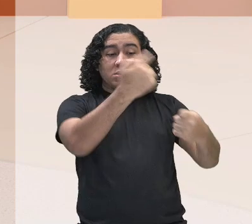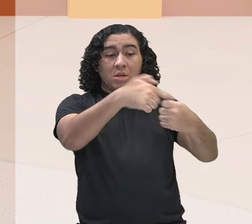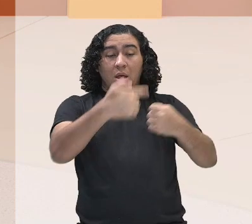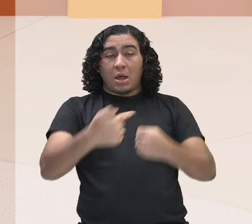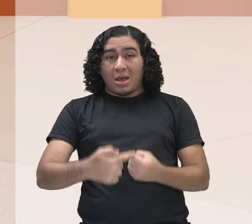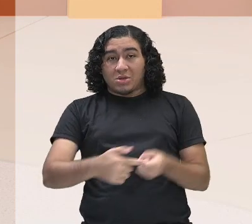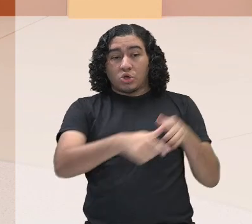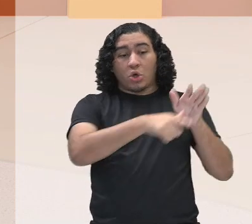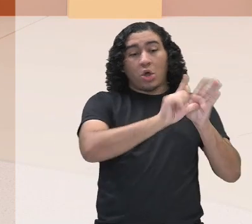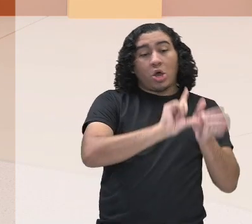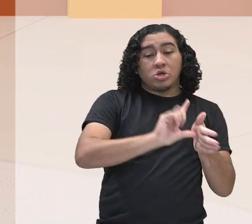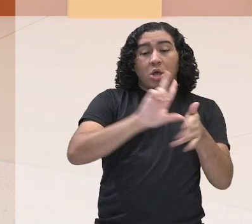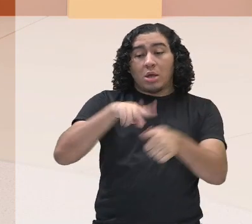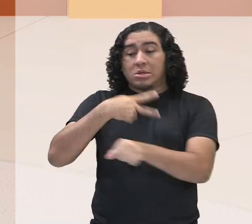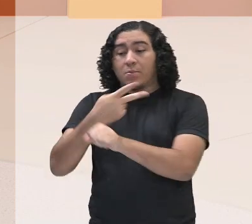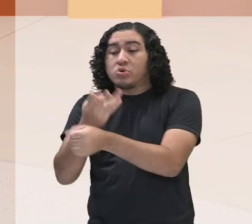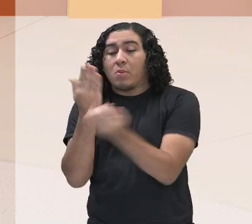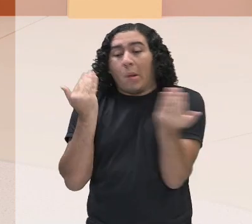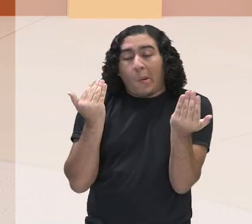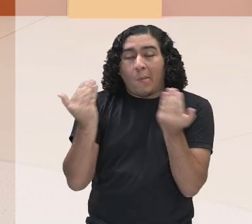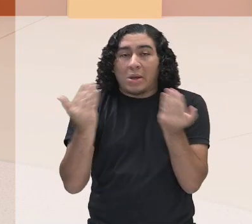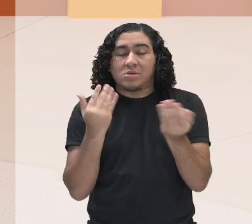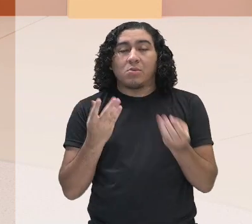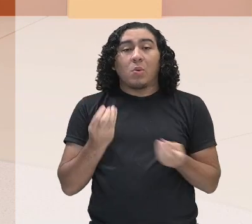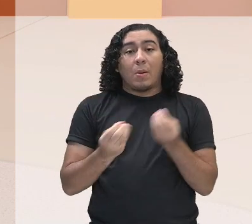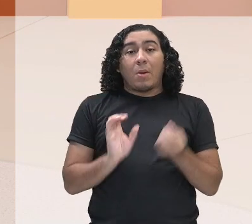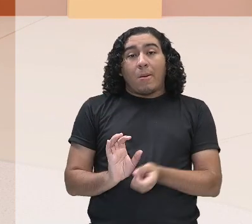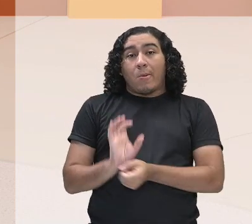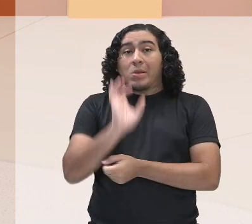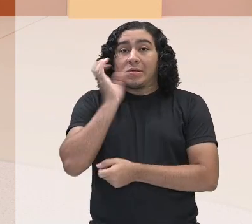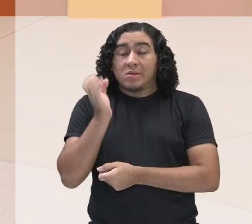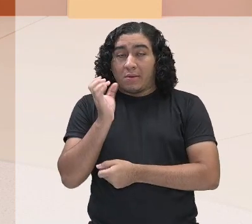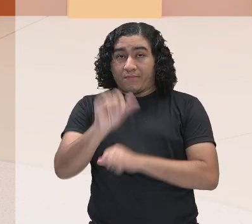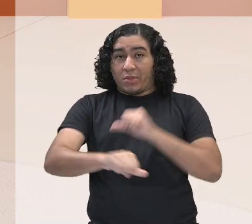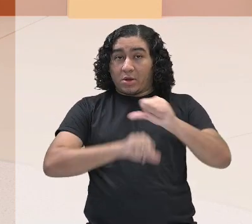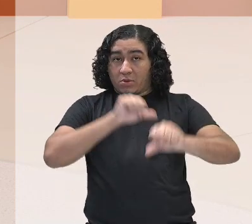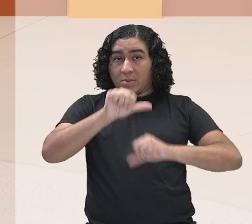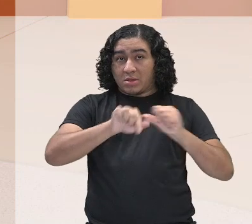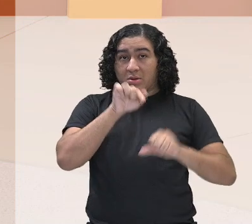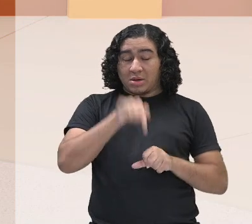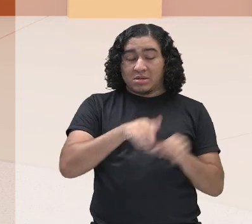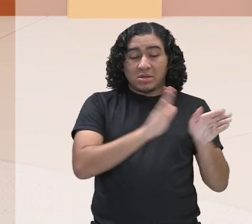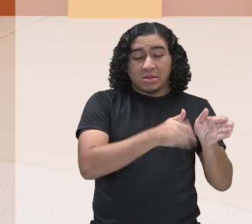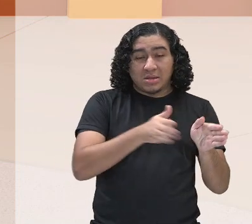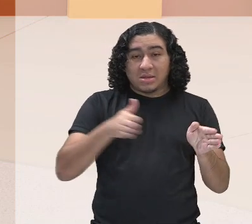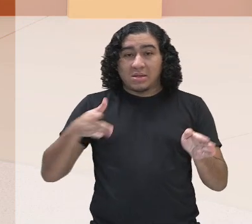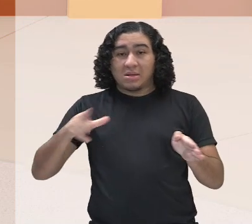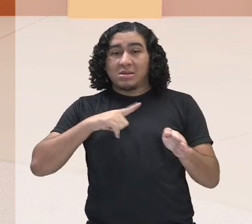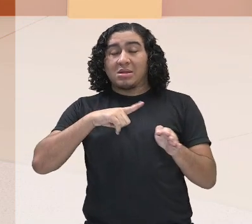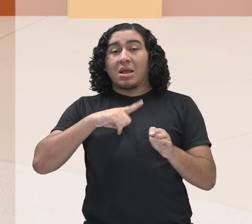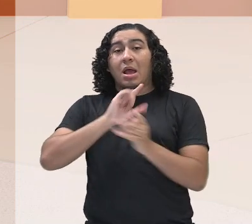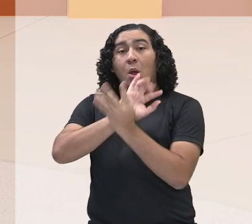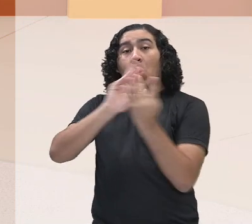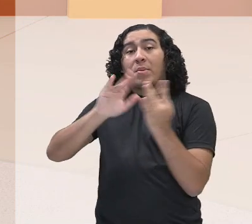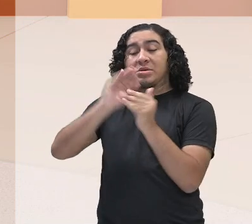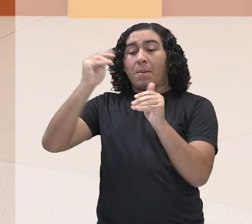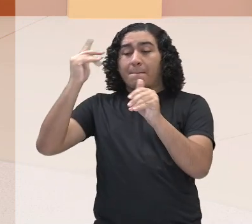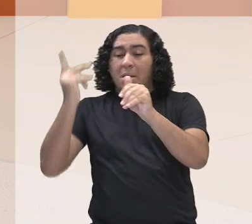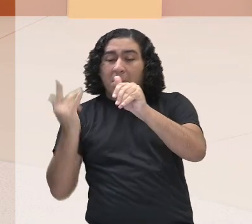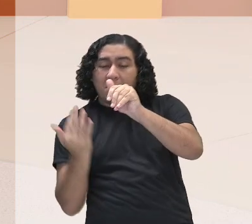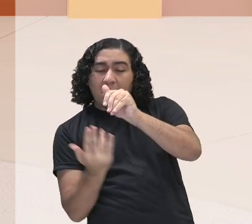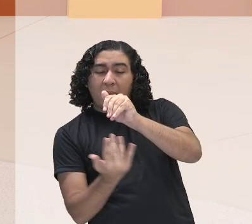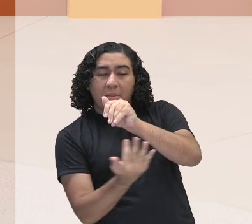e o depois, as mudanças que ocorreram nesse processo de urbanização ao longo dos anos,